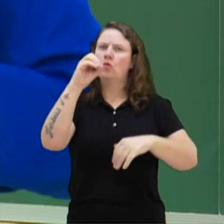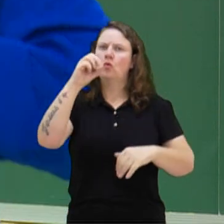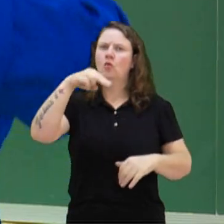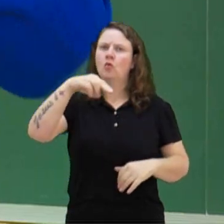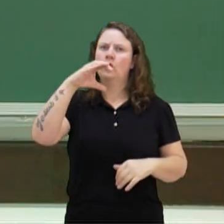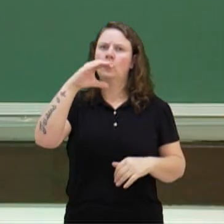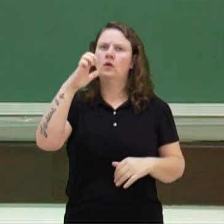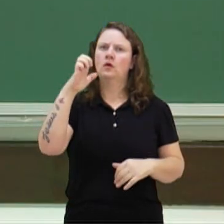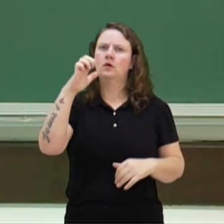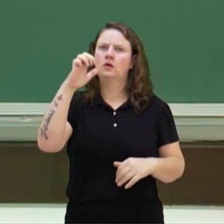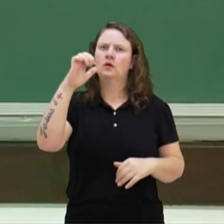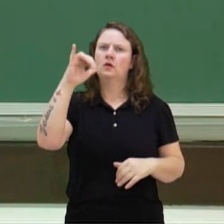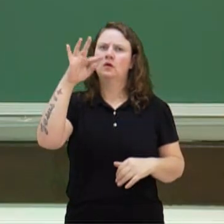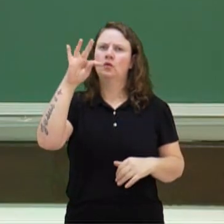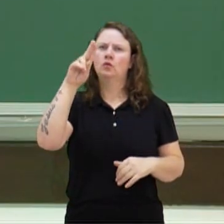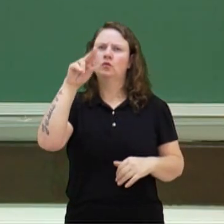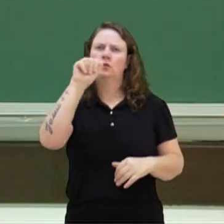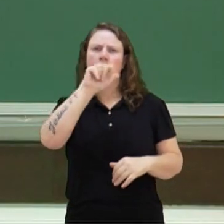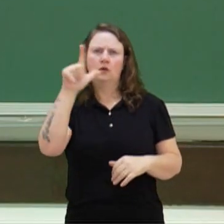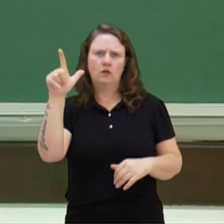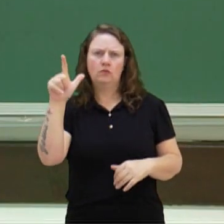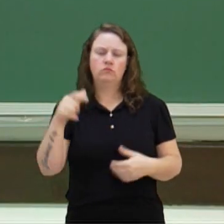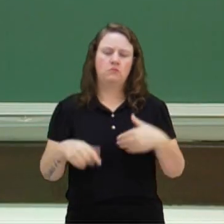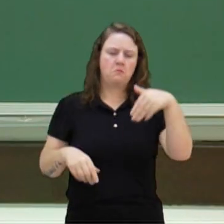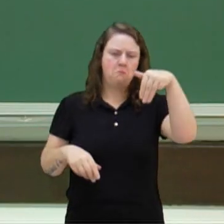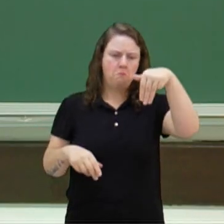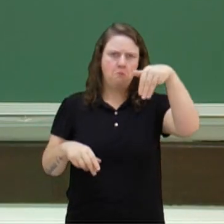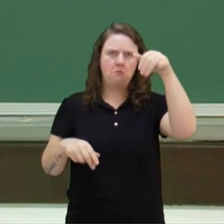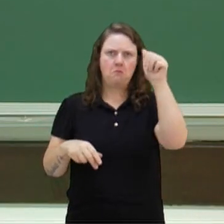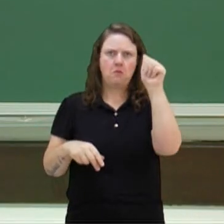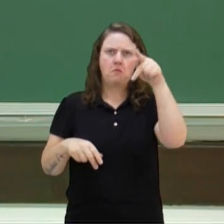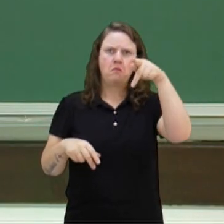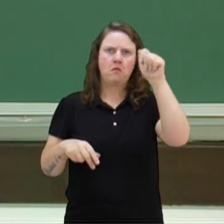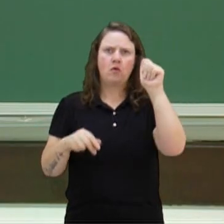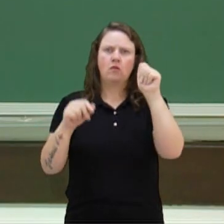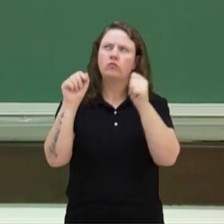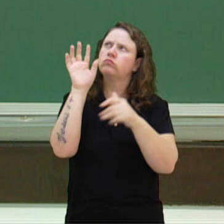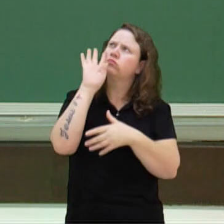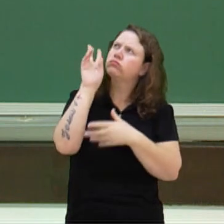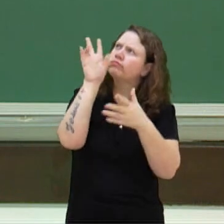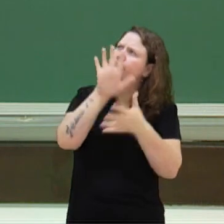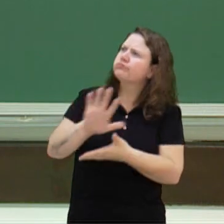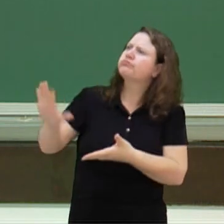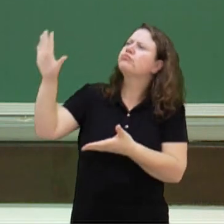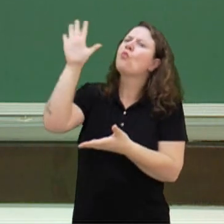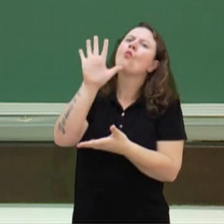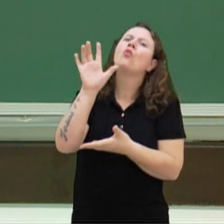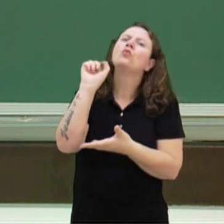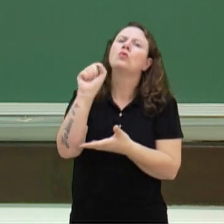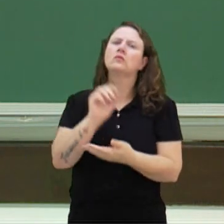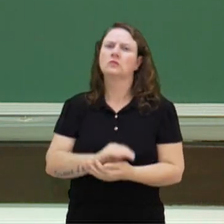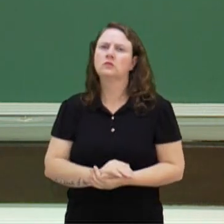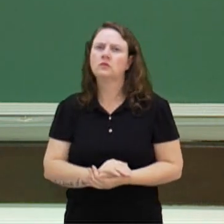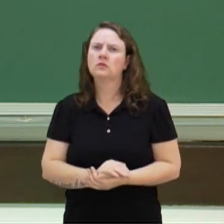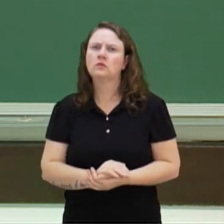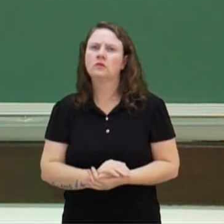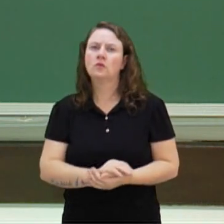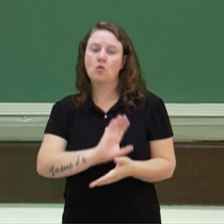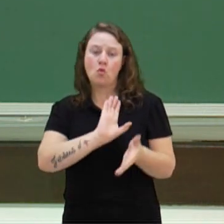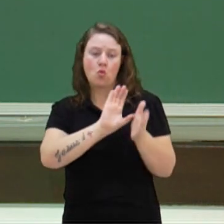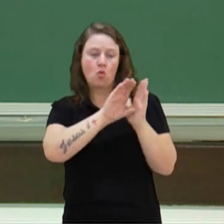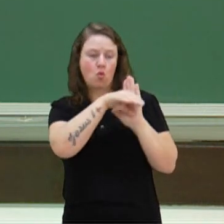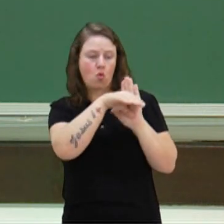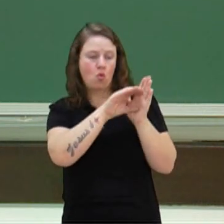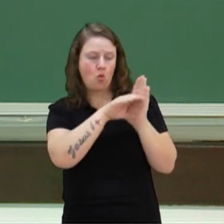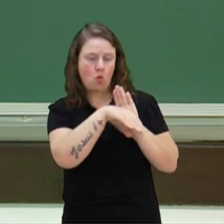nome? Mapa. Mapa pela questão visual, não é mesmo? E conceitual, porque ele vai ser montado em cima